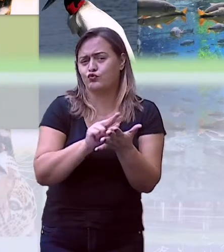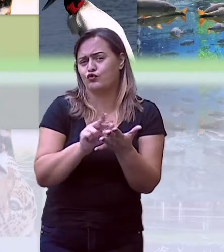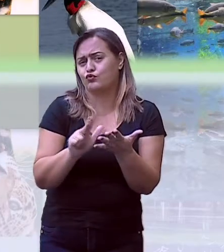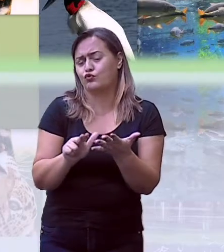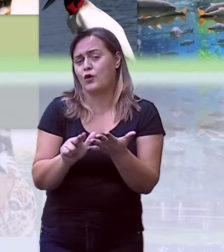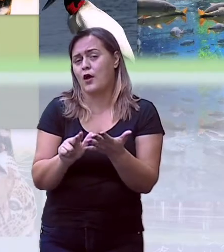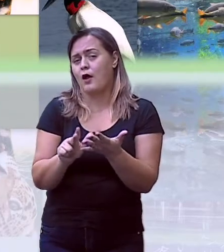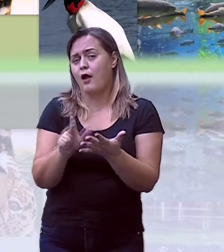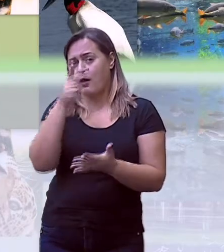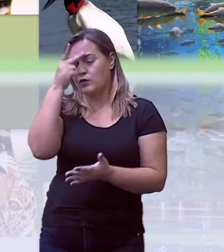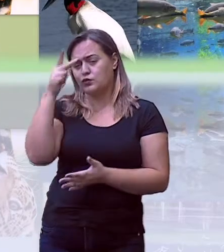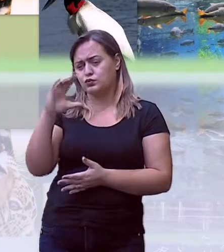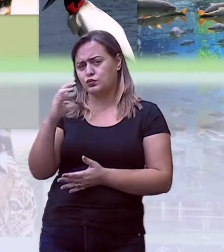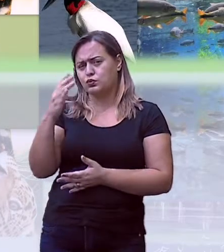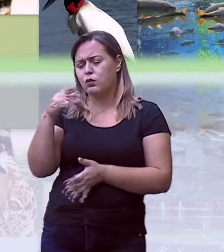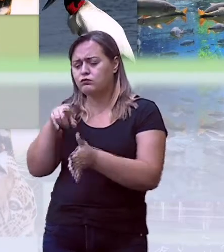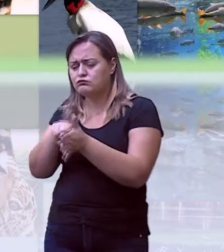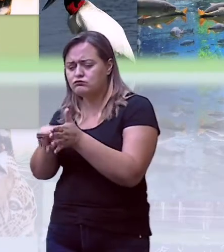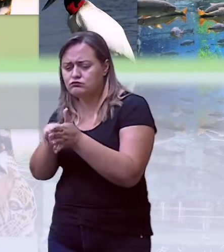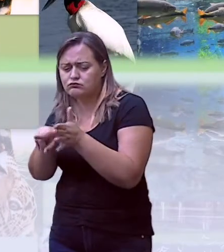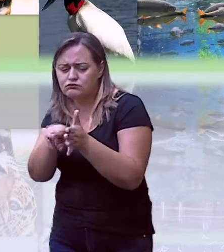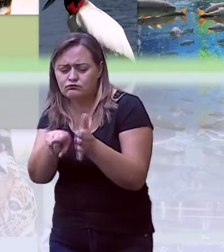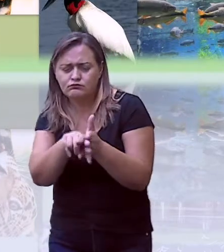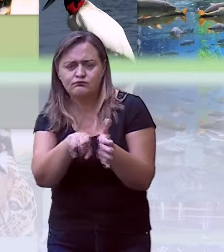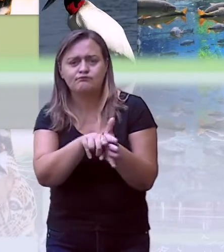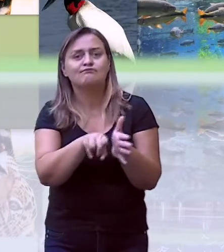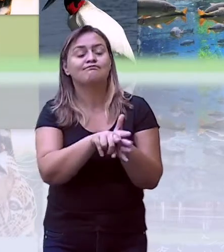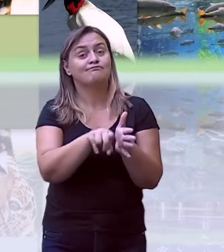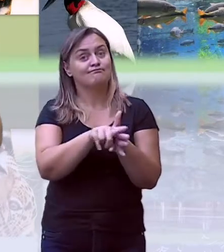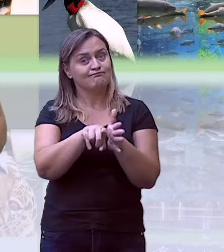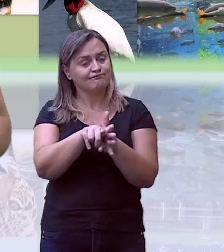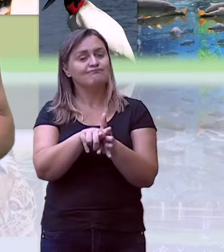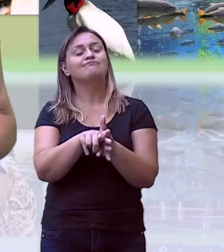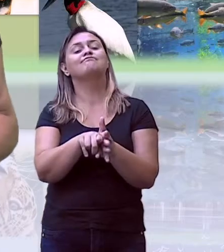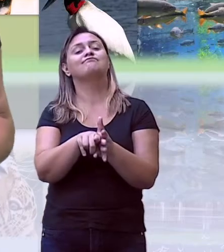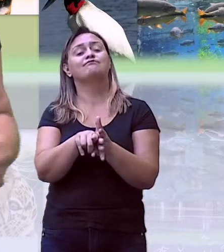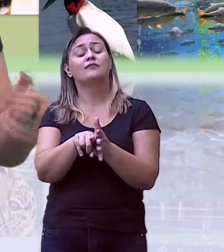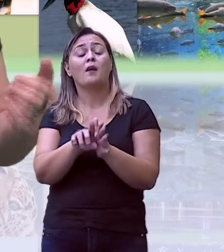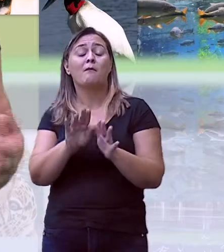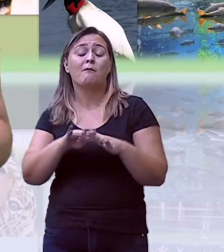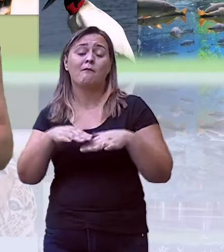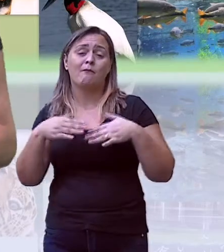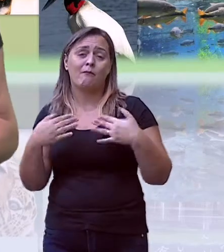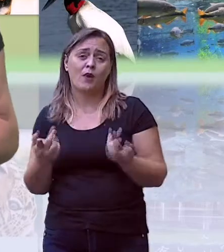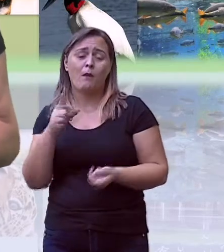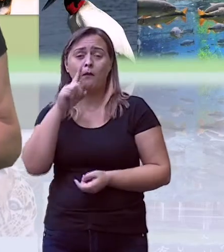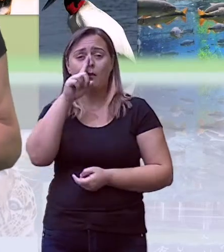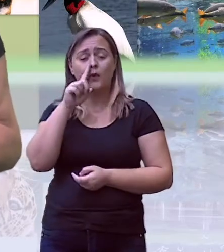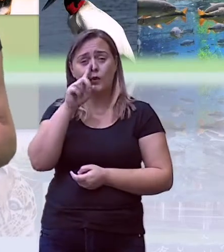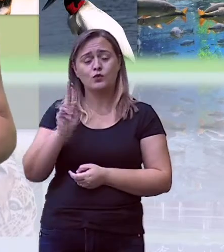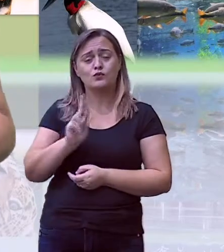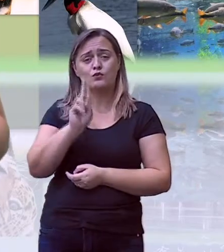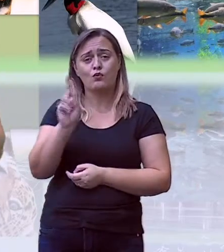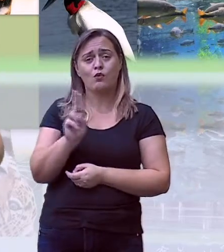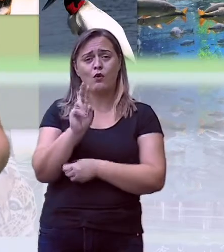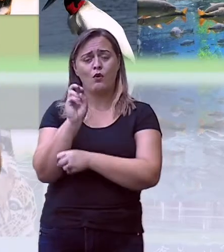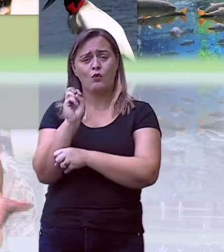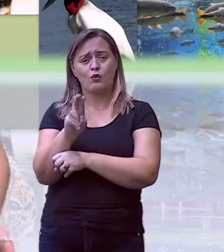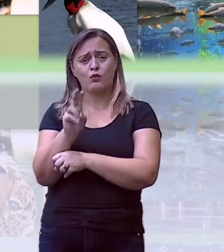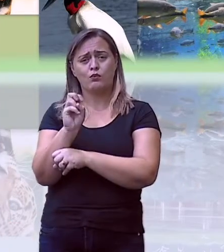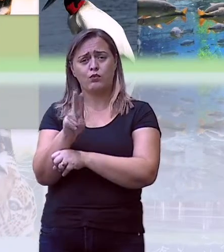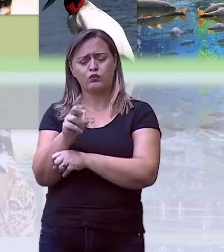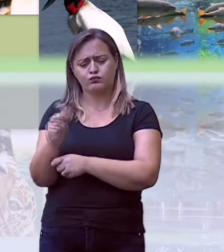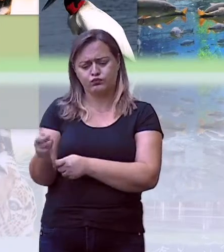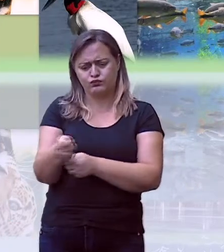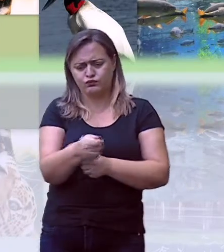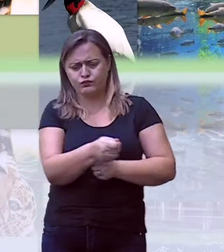ciências. Ele tem sido ameaçado pelo uso de fertilizantes e agrotóxicos, que vão se